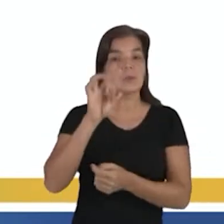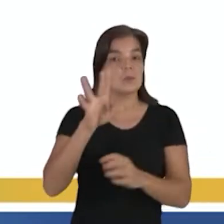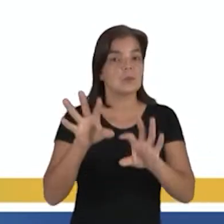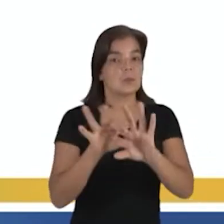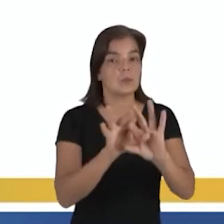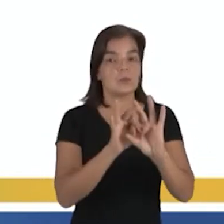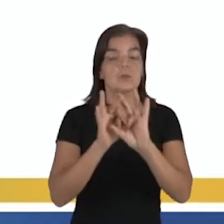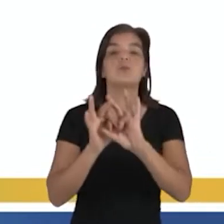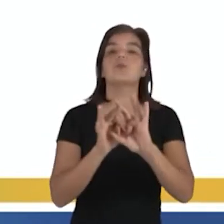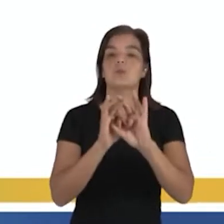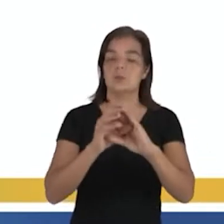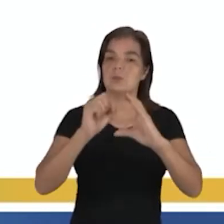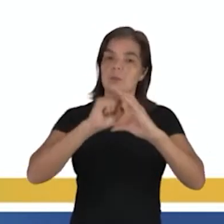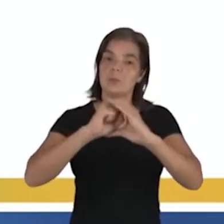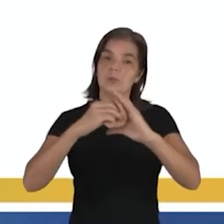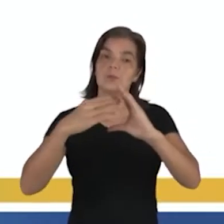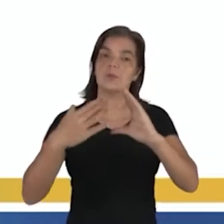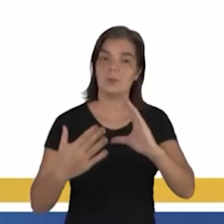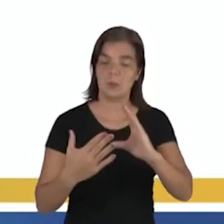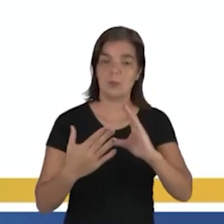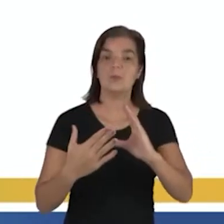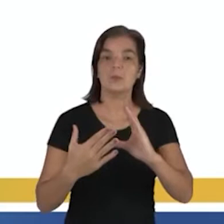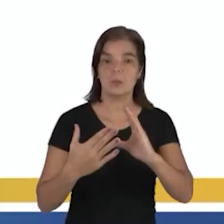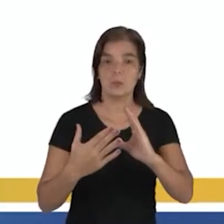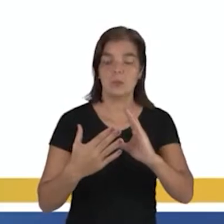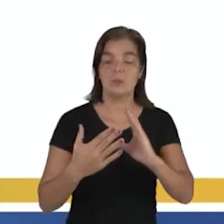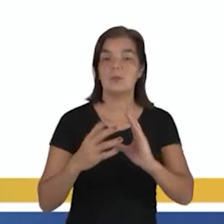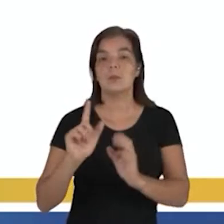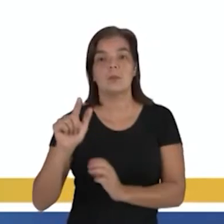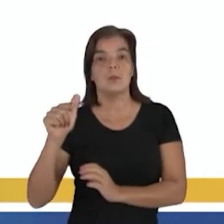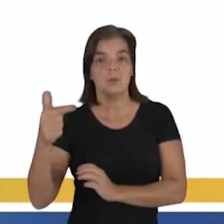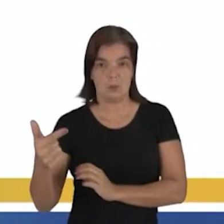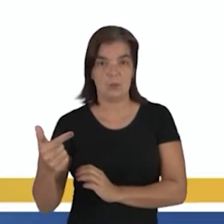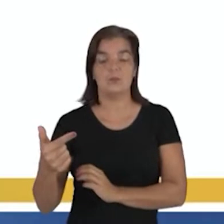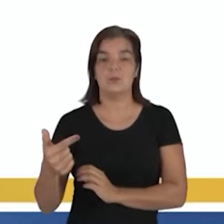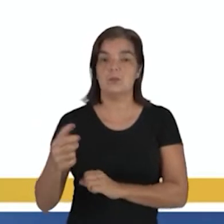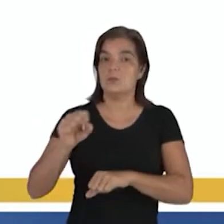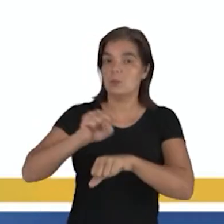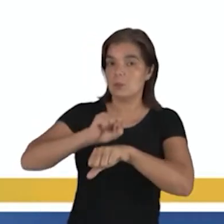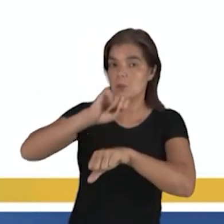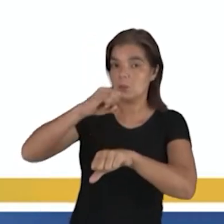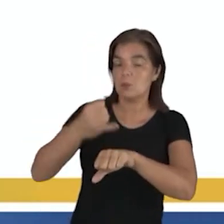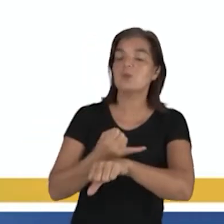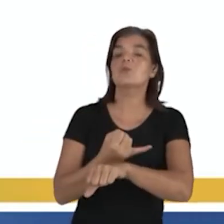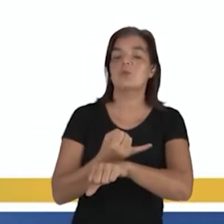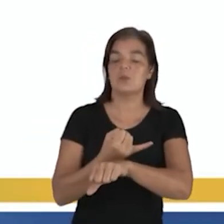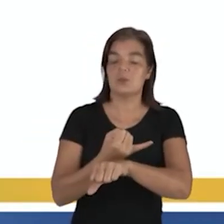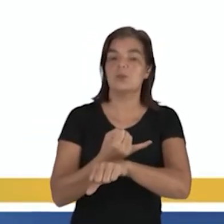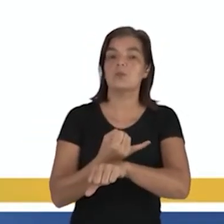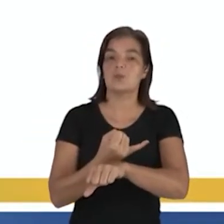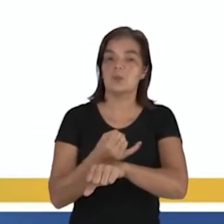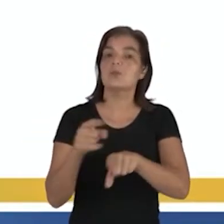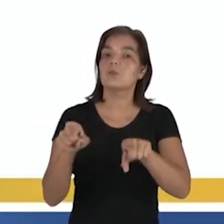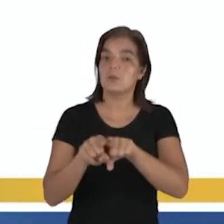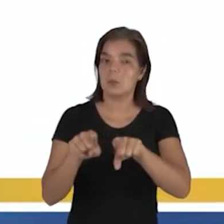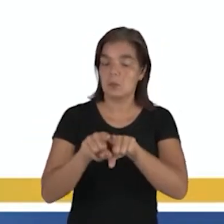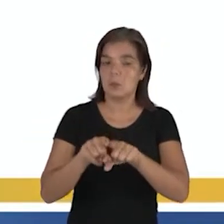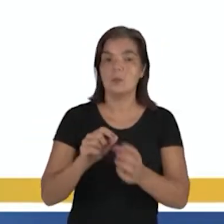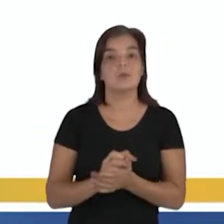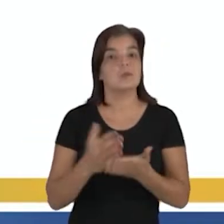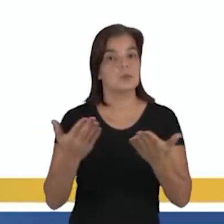para ligar uma característica personalizado ao sujeito, o tratamento